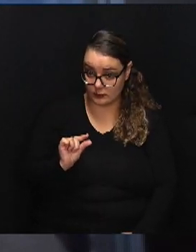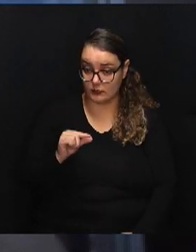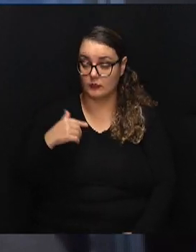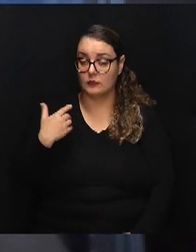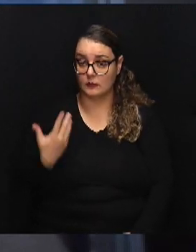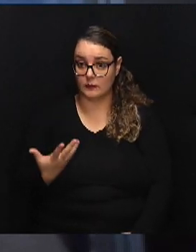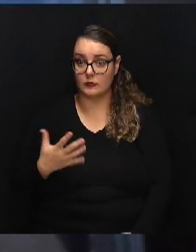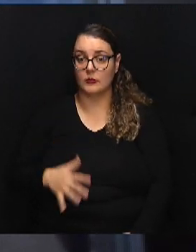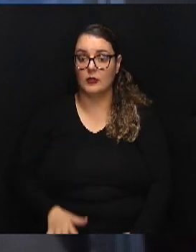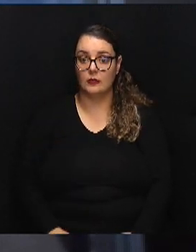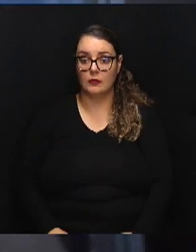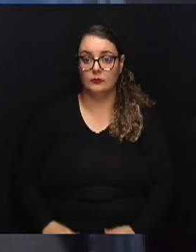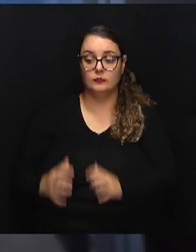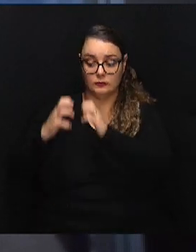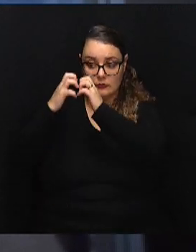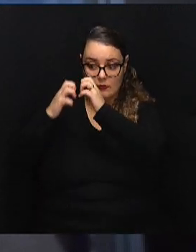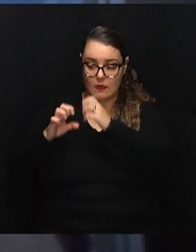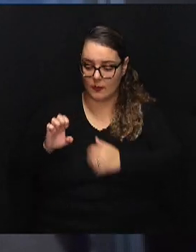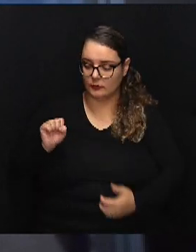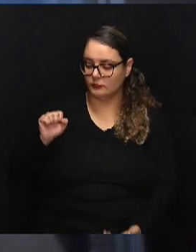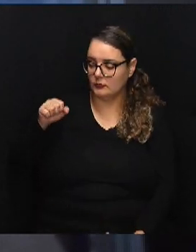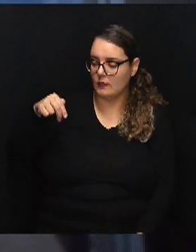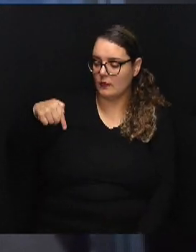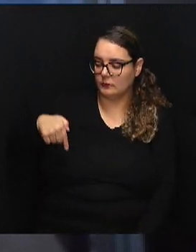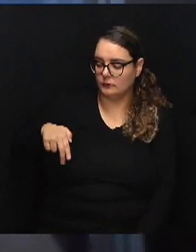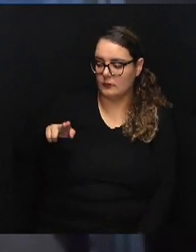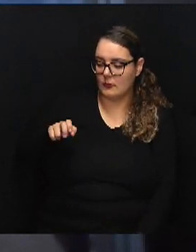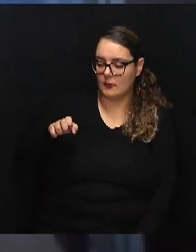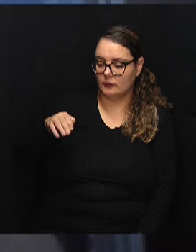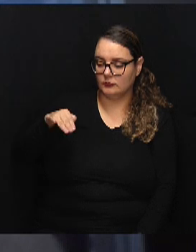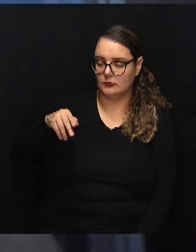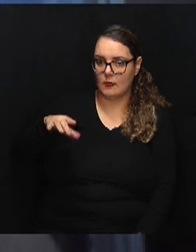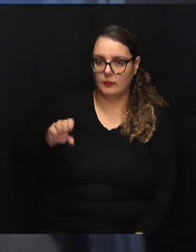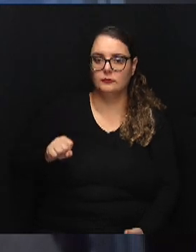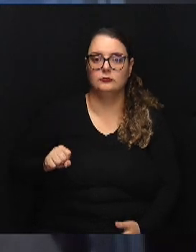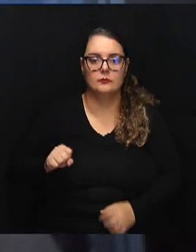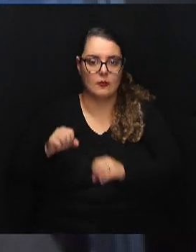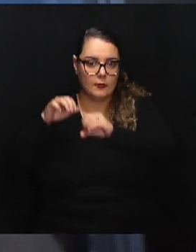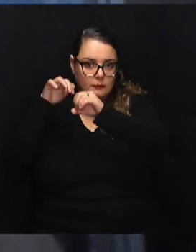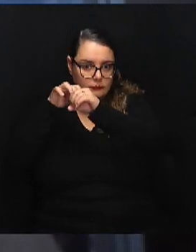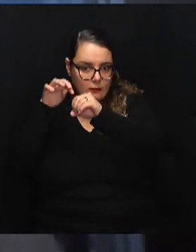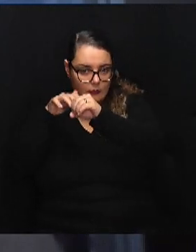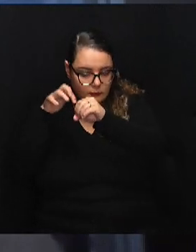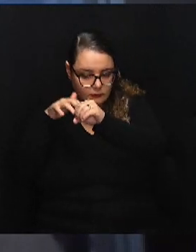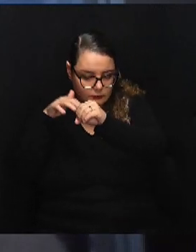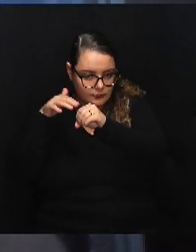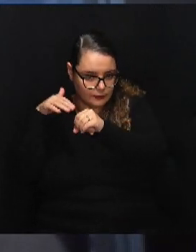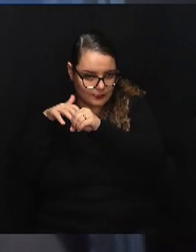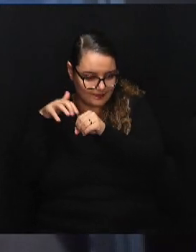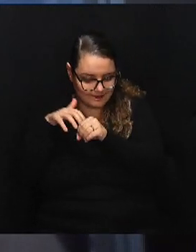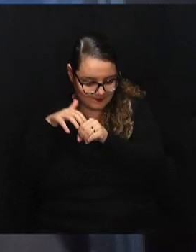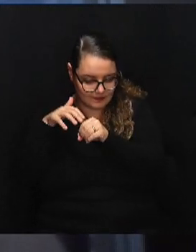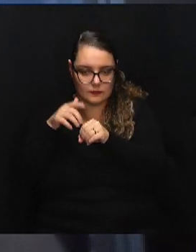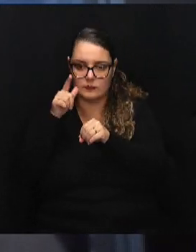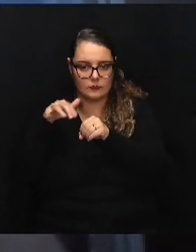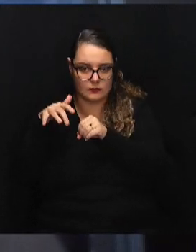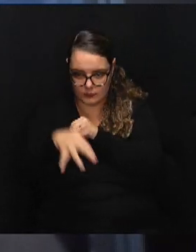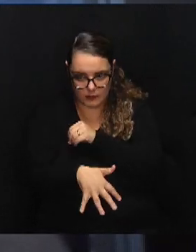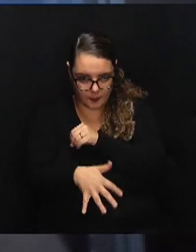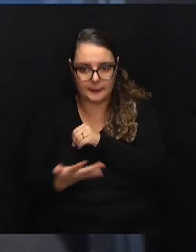Então, AVCs isquêmicos, onde ocorre esse entupimento da artéria, que a gente está dizendo, a principal